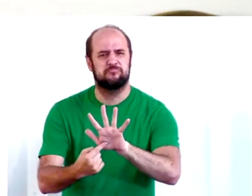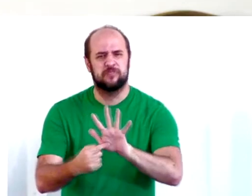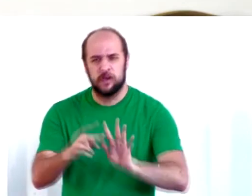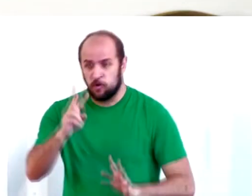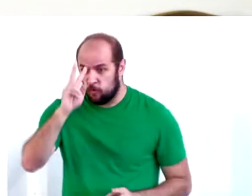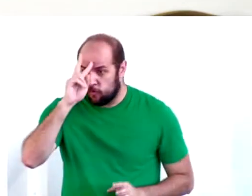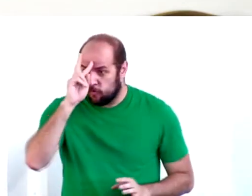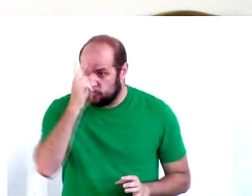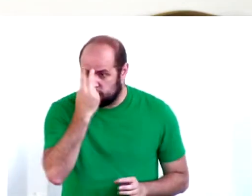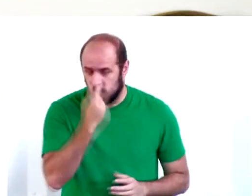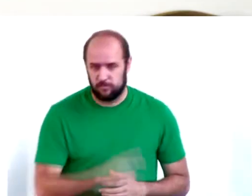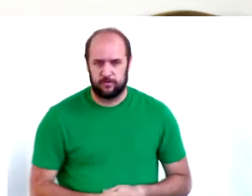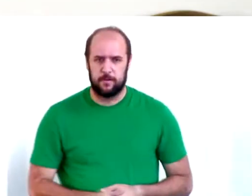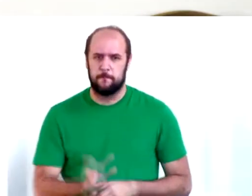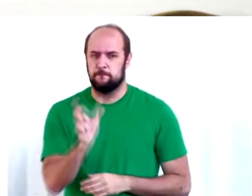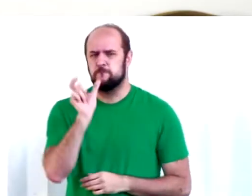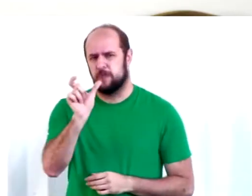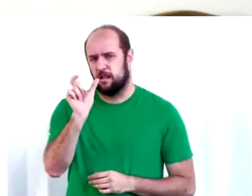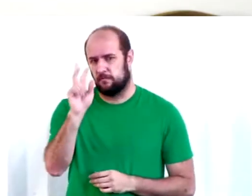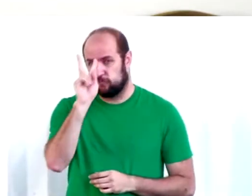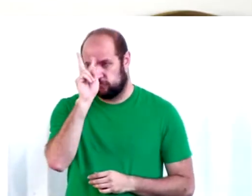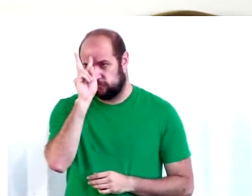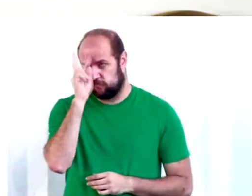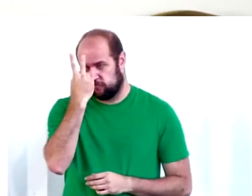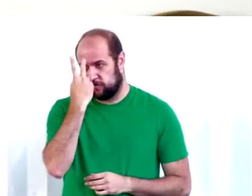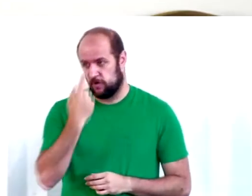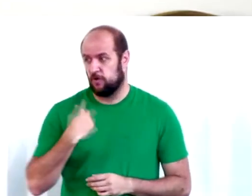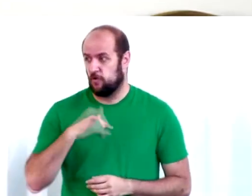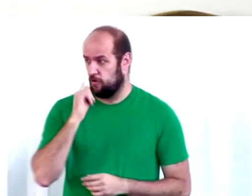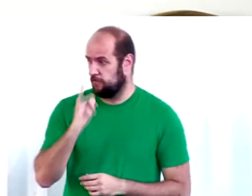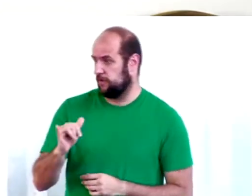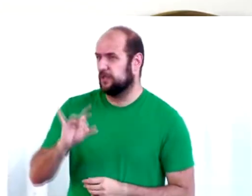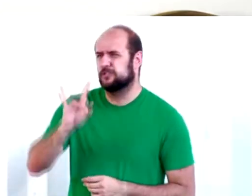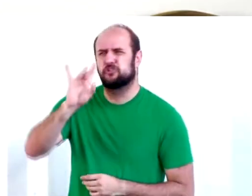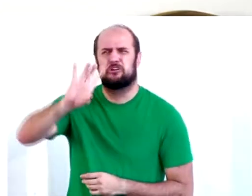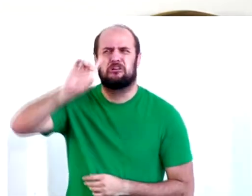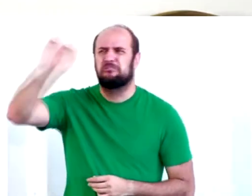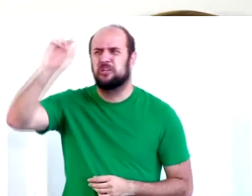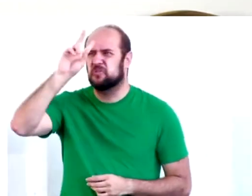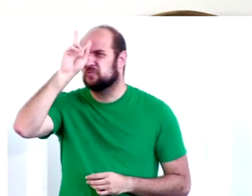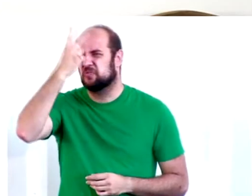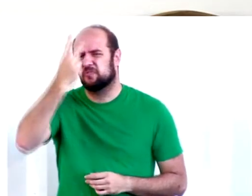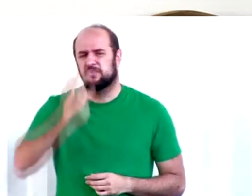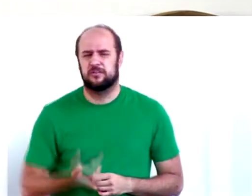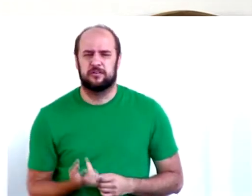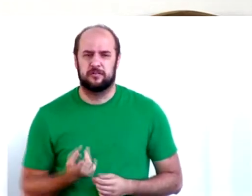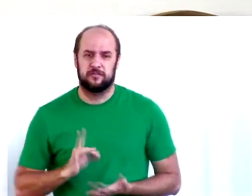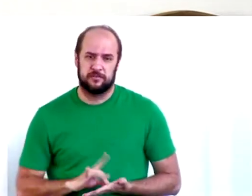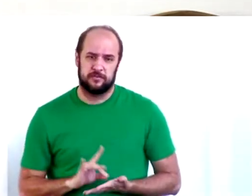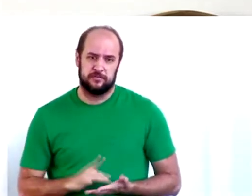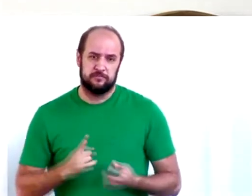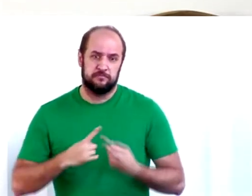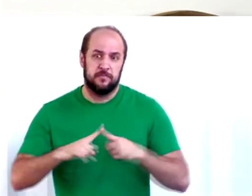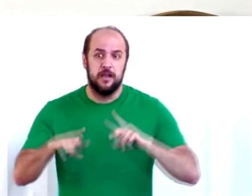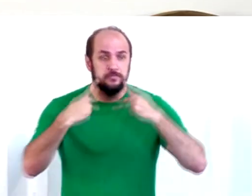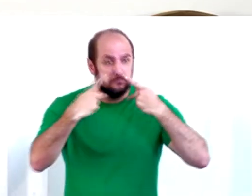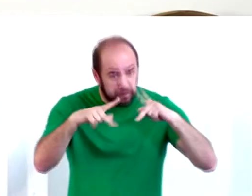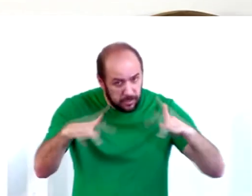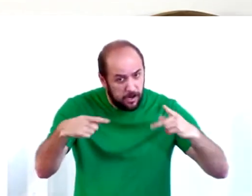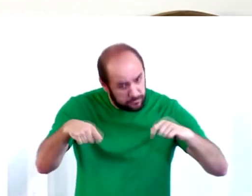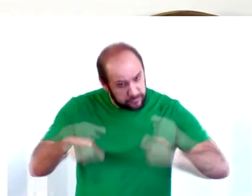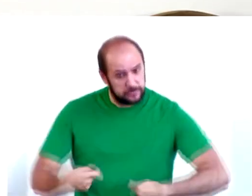converta. Eu sei que a palavra converter aqui, a gente logo diria, só Deus pode converter, mas como ouvirão se não há quem